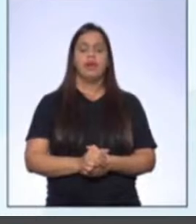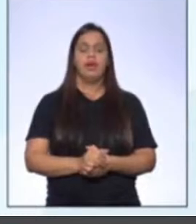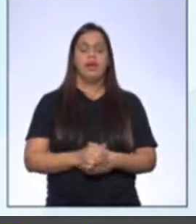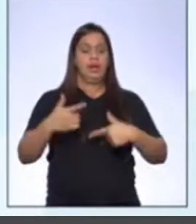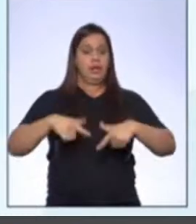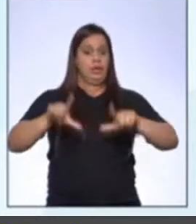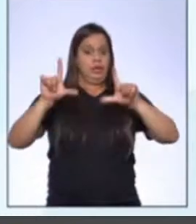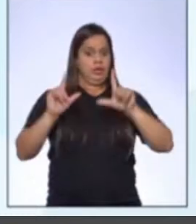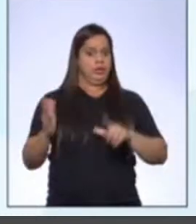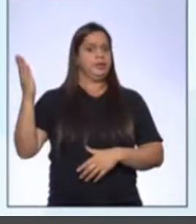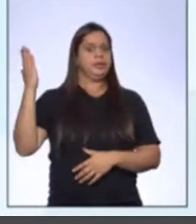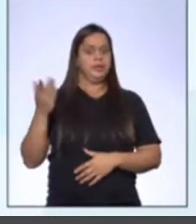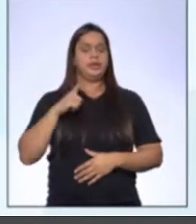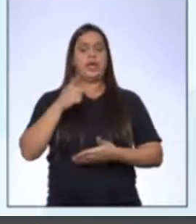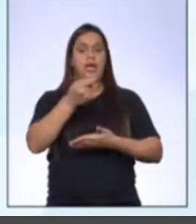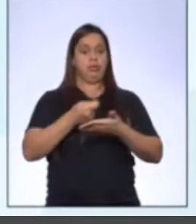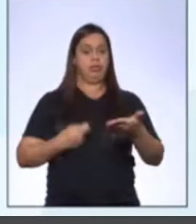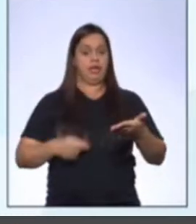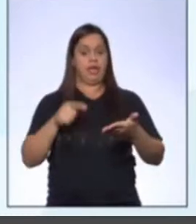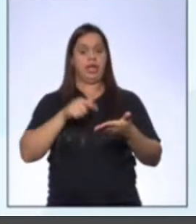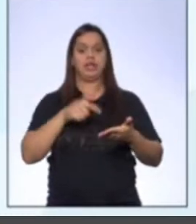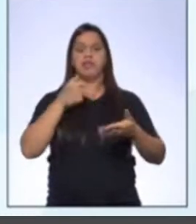Nós temos o trecho do texto de novo.